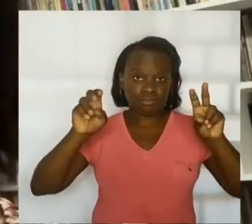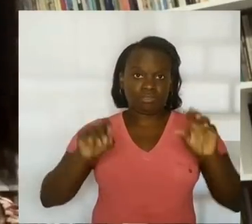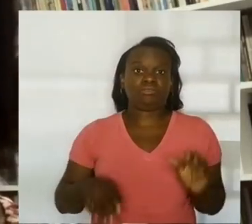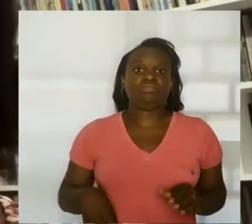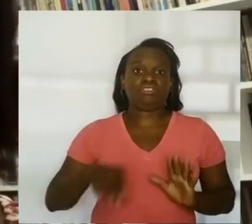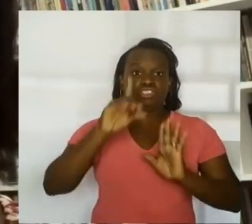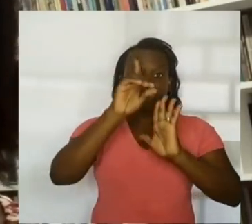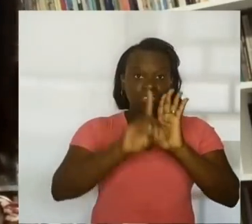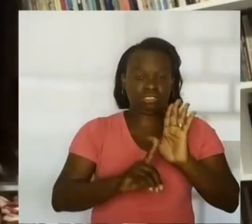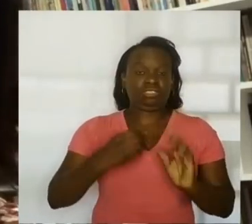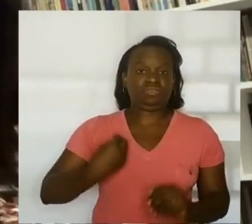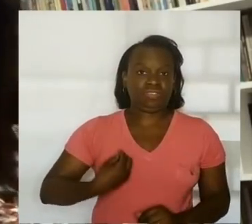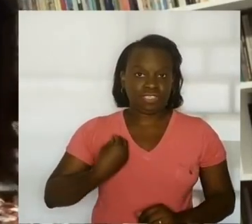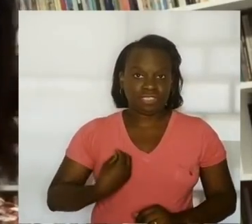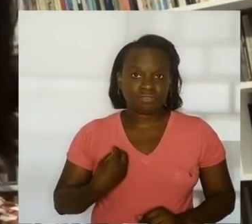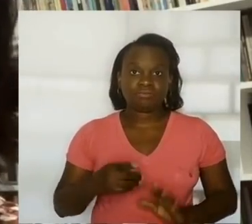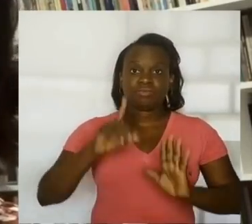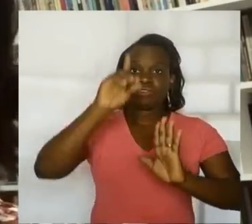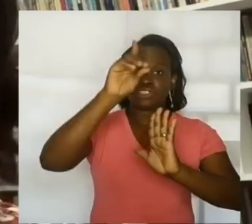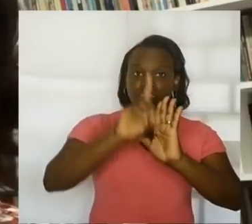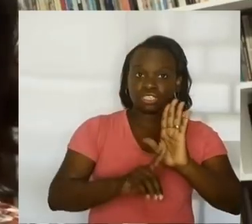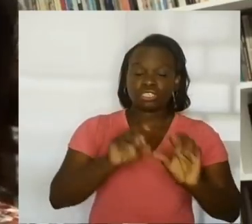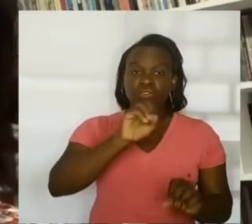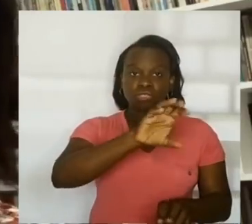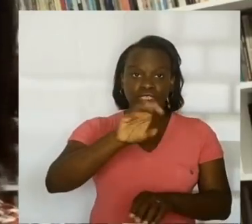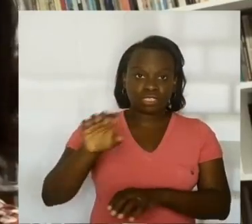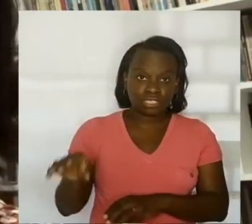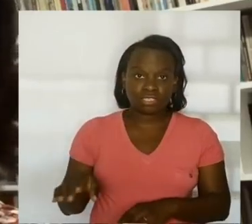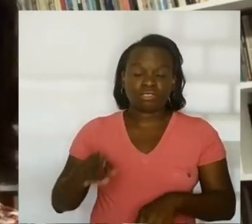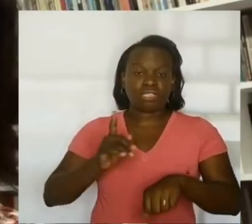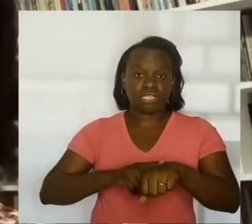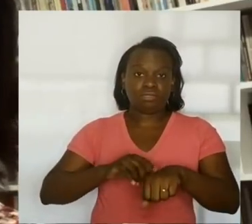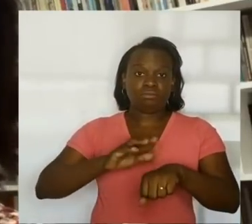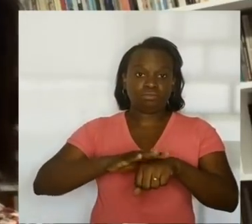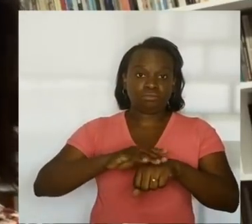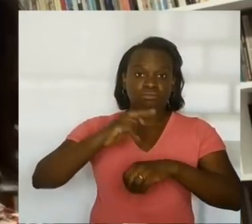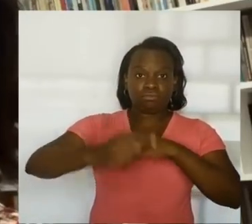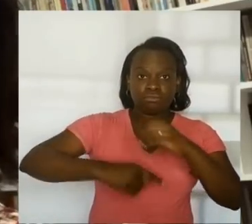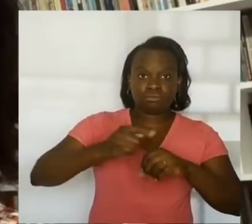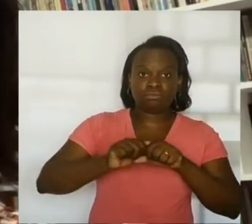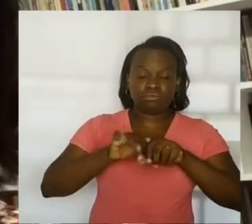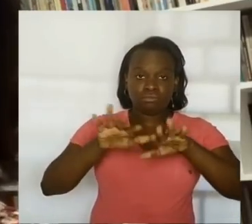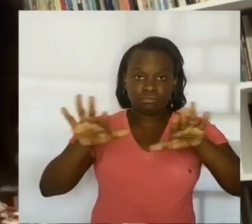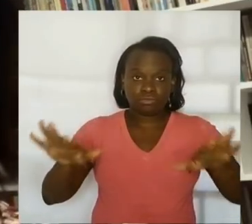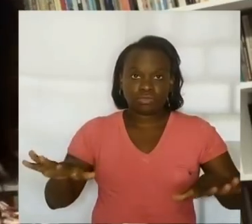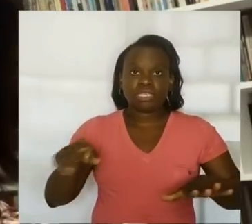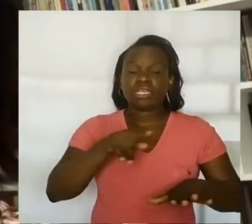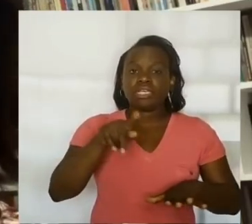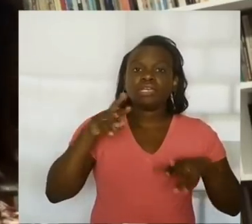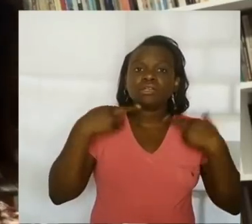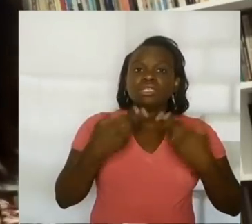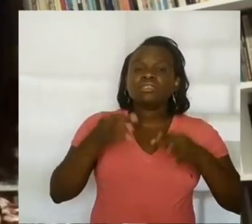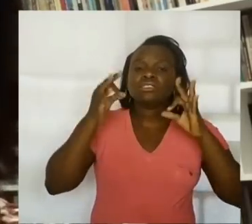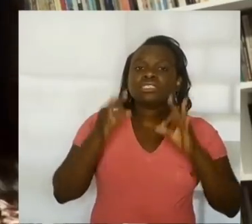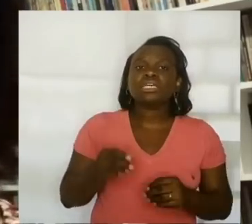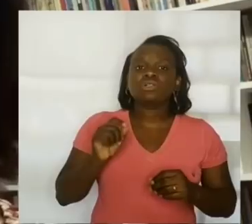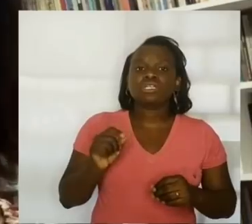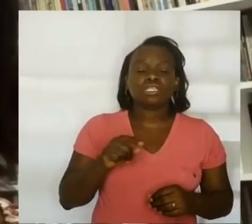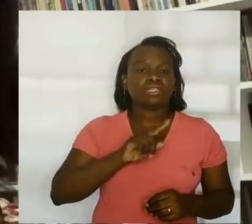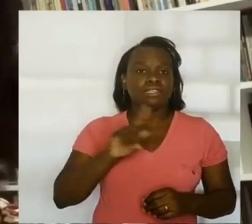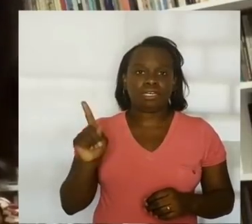tema direito à vida, direito à educação em tempos de pandemia, ela vem afirmar que